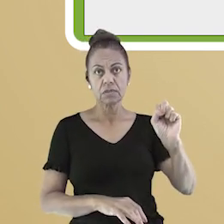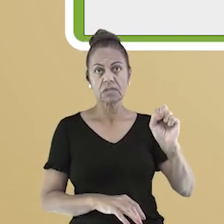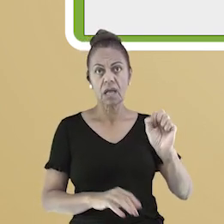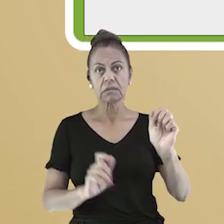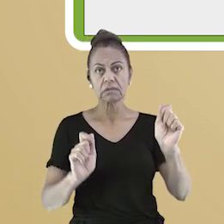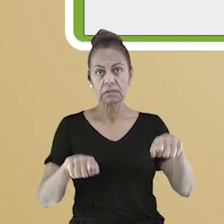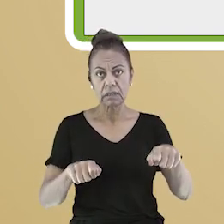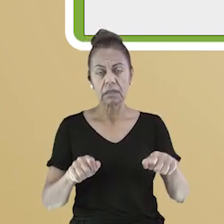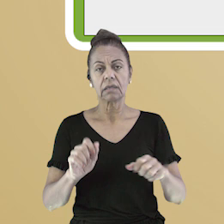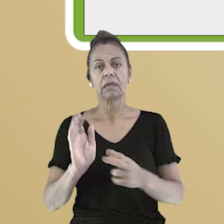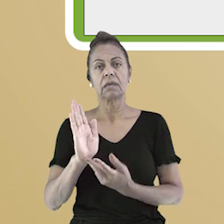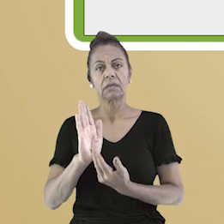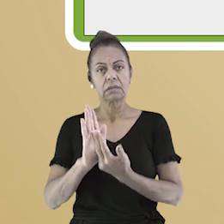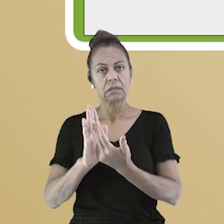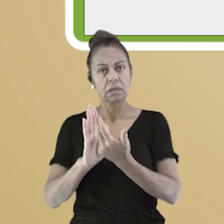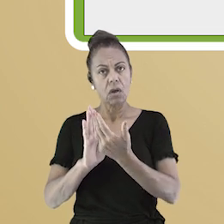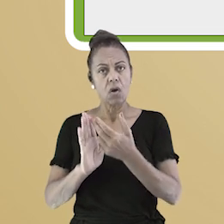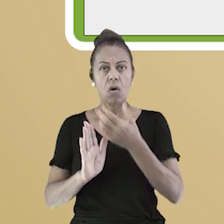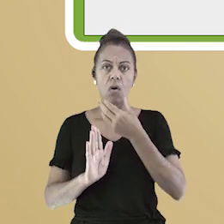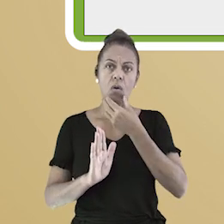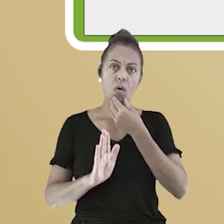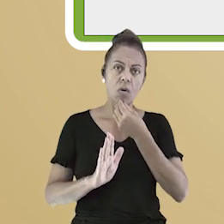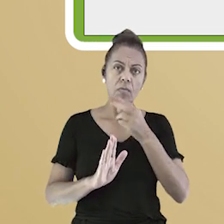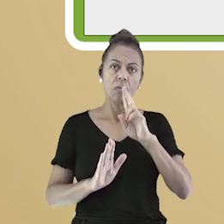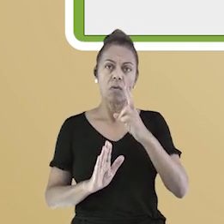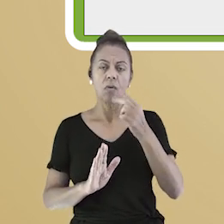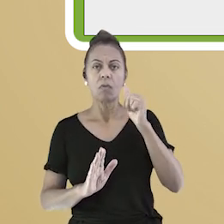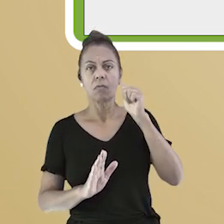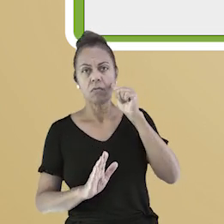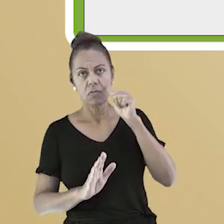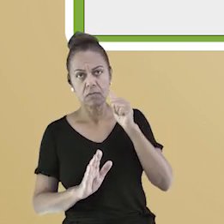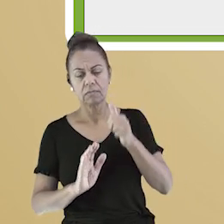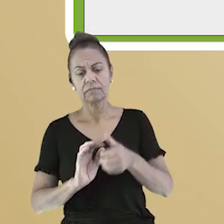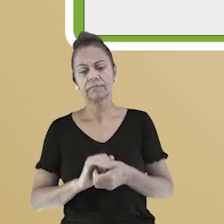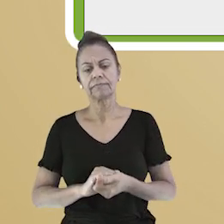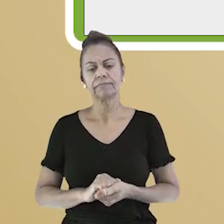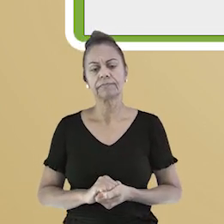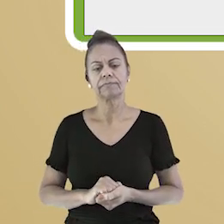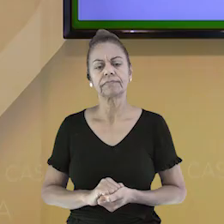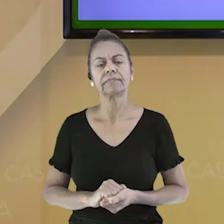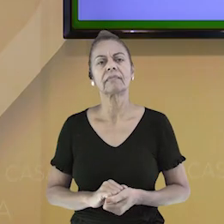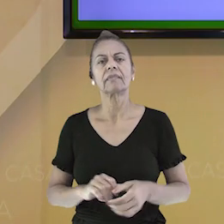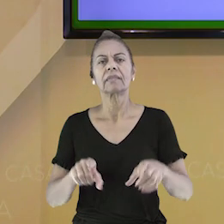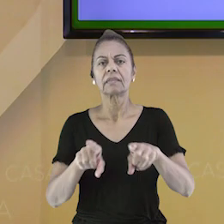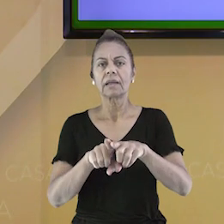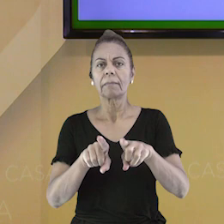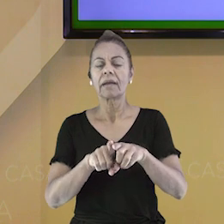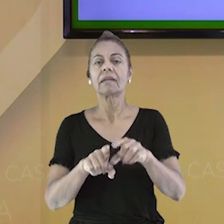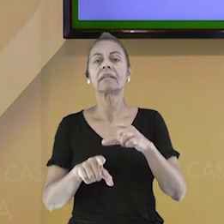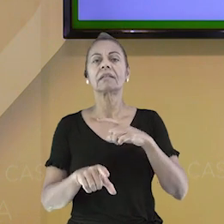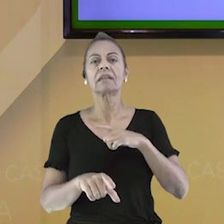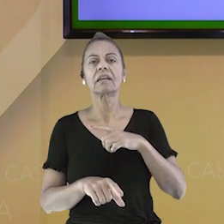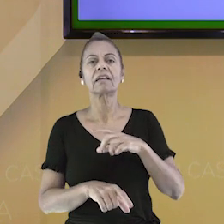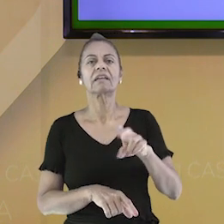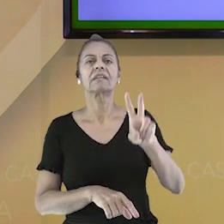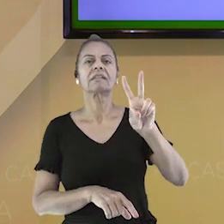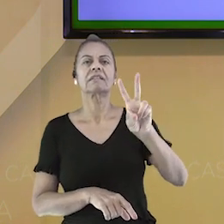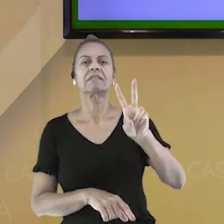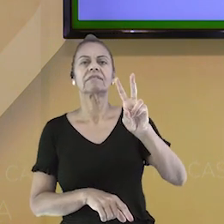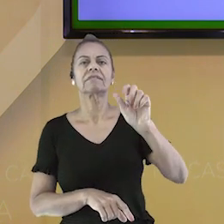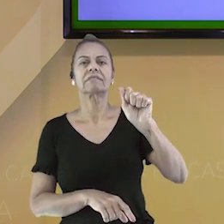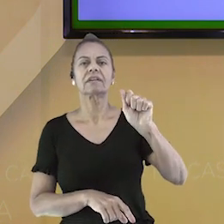do homem ou mulher que queira passar por esses procedimentos, que são os seguintes. A gente tem a vasectomia, no